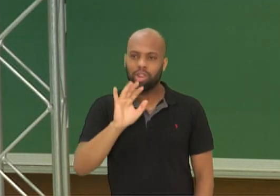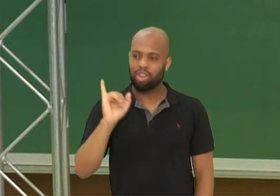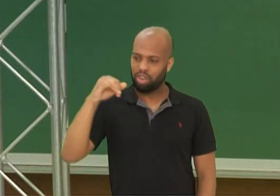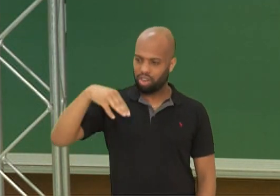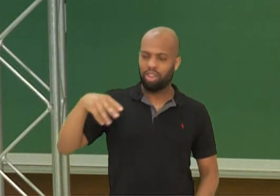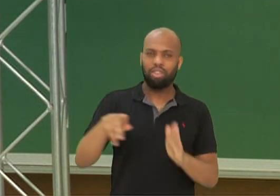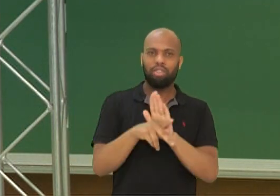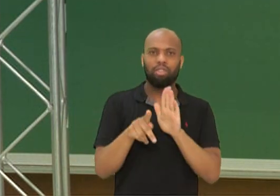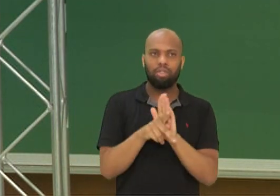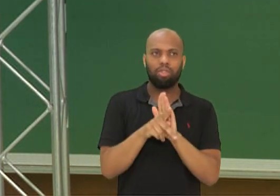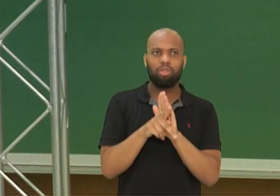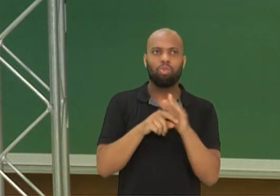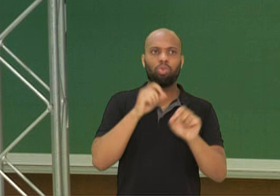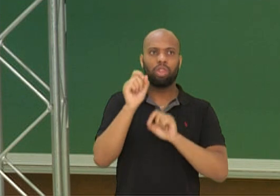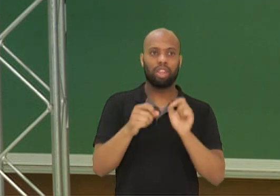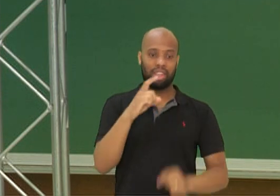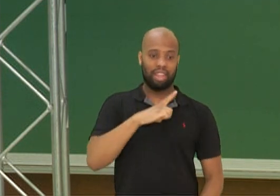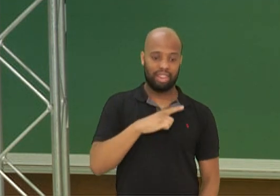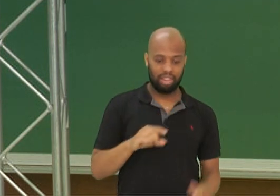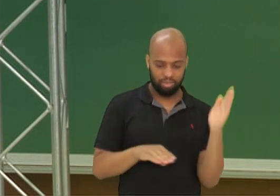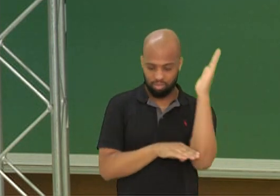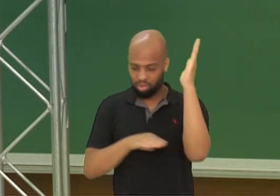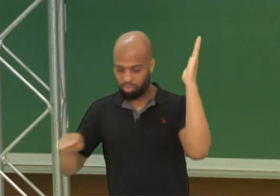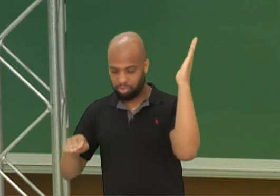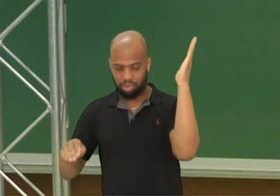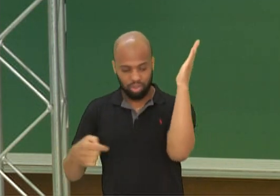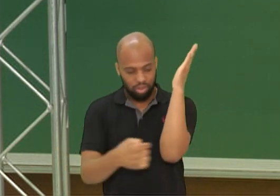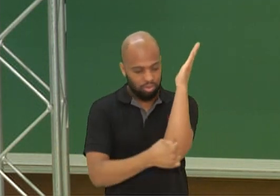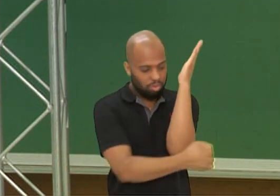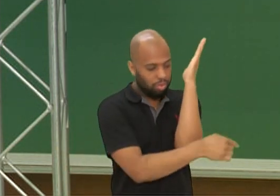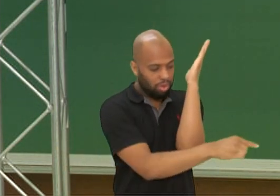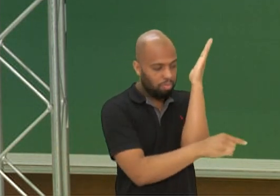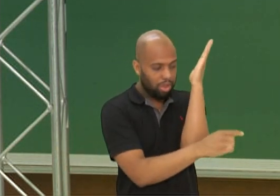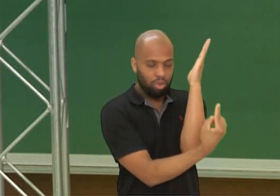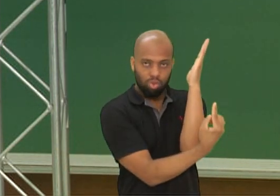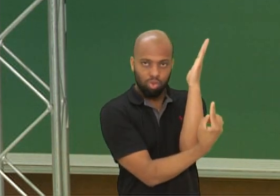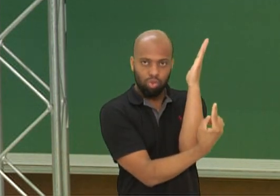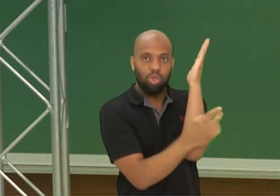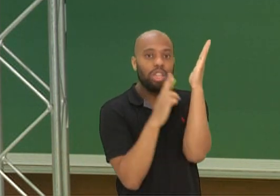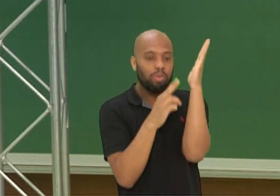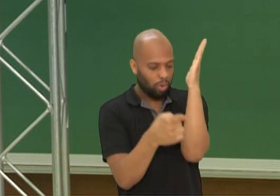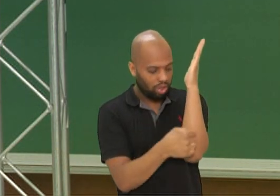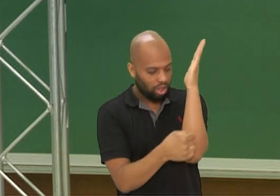x igual a menos 1, o resultado de y, que é a imagem, é meio.